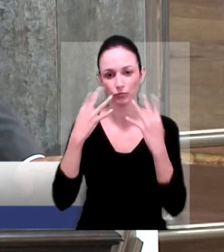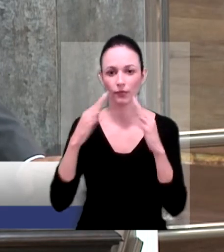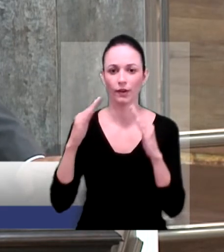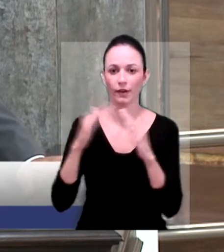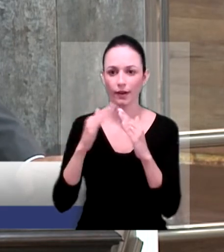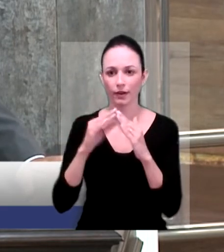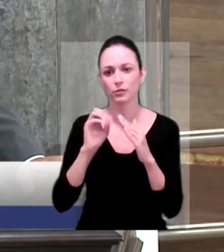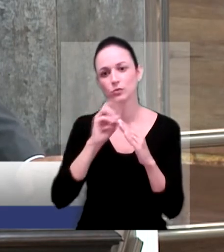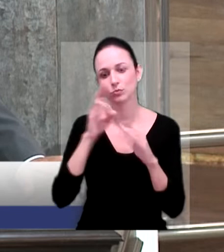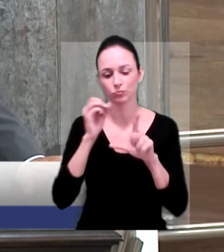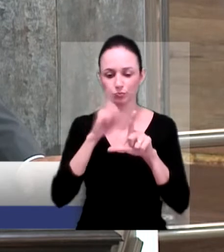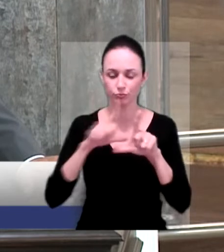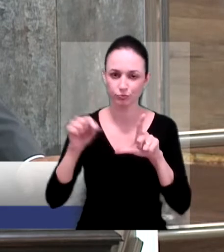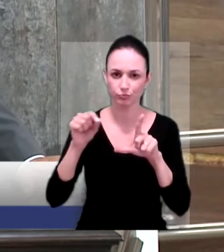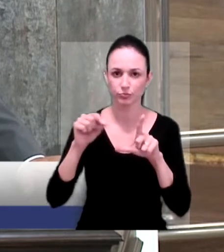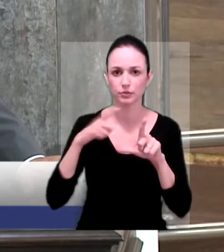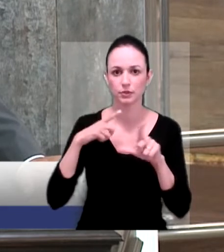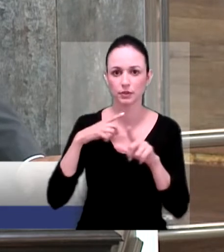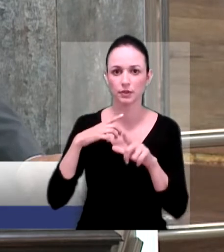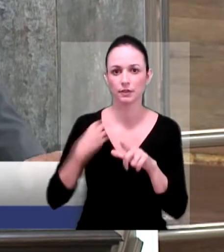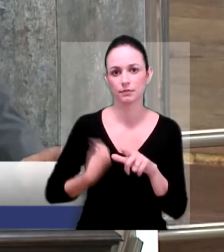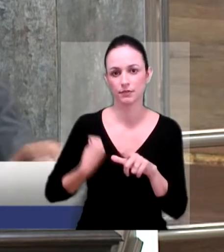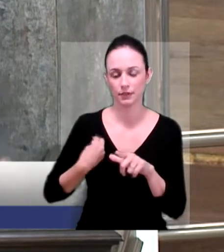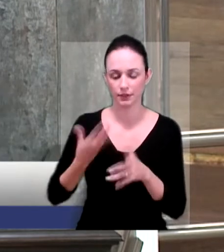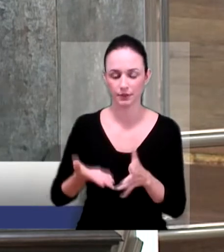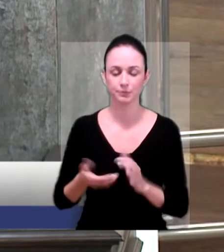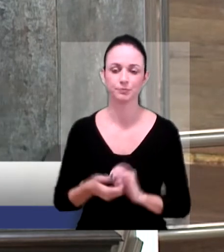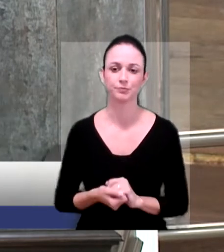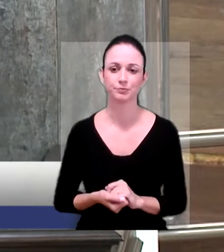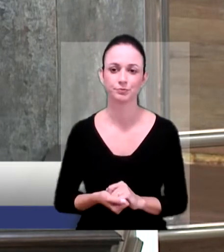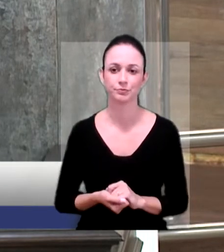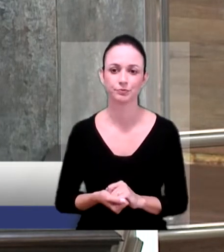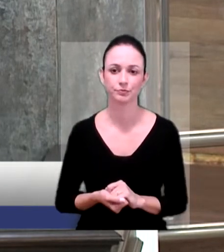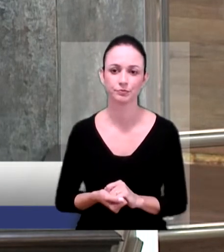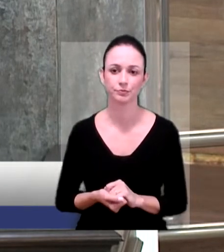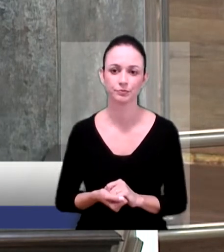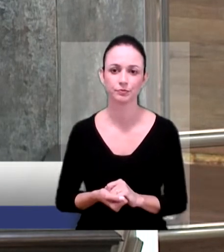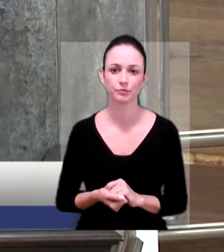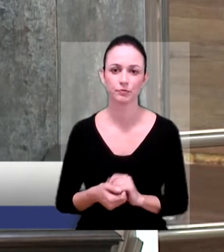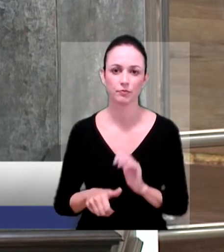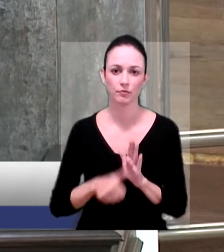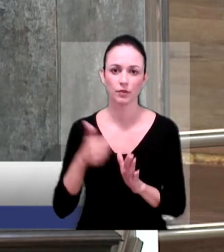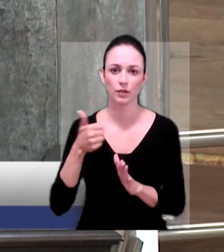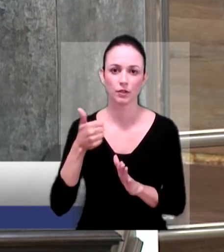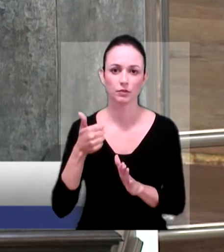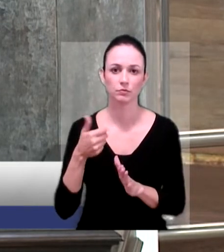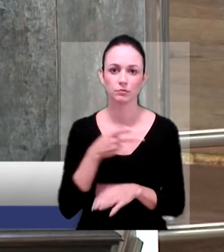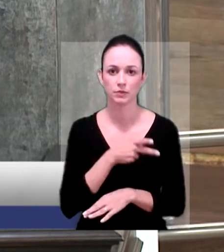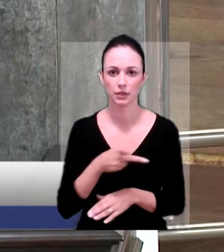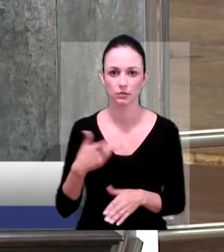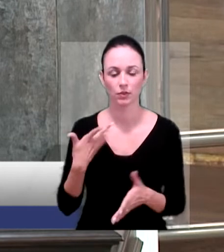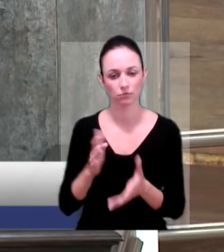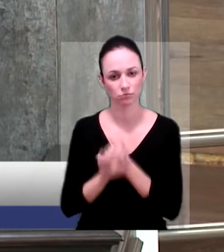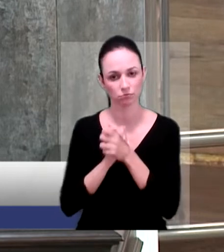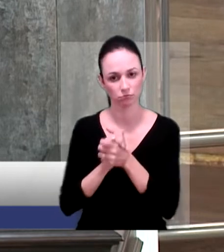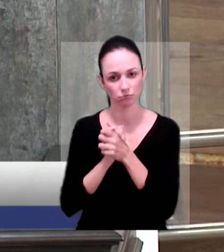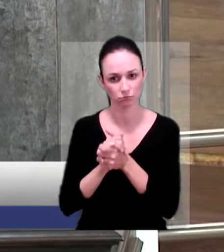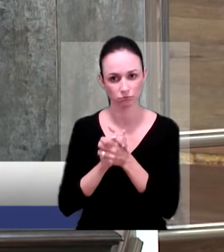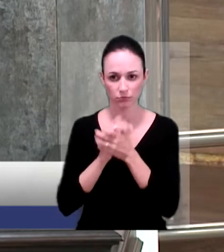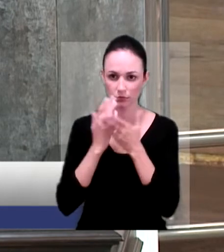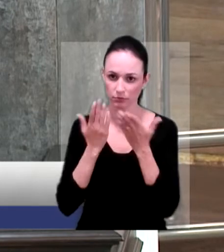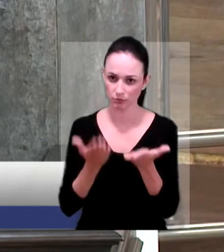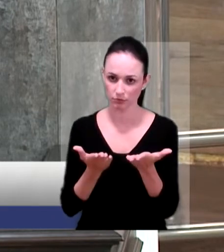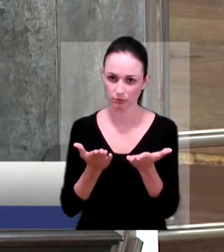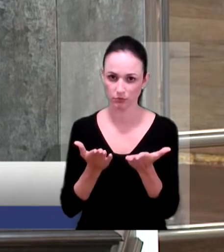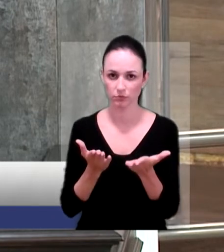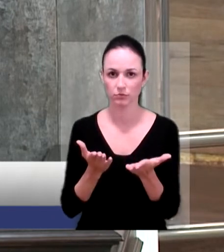pessoal presente aqui. Em primeiro lugar, senhor presidente, eu gostaria de parabenizá-lo, torcer para que o